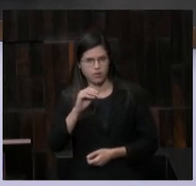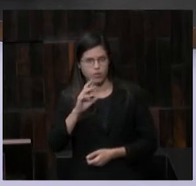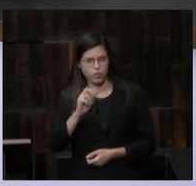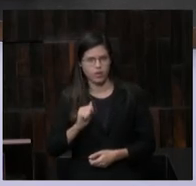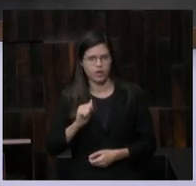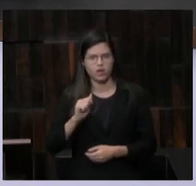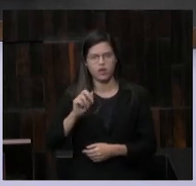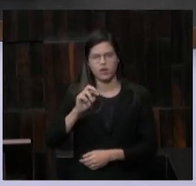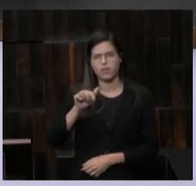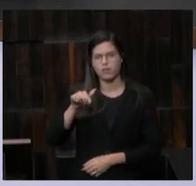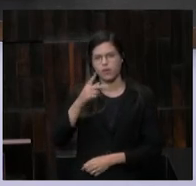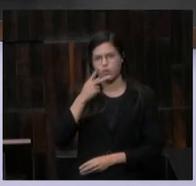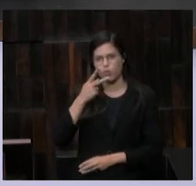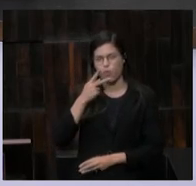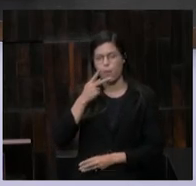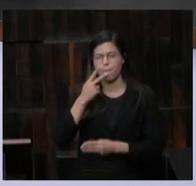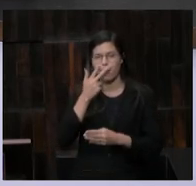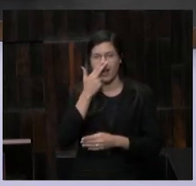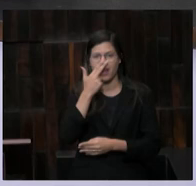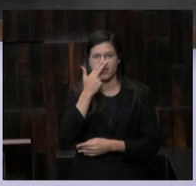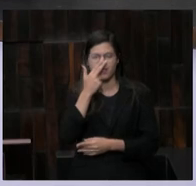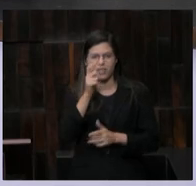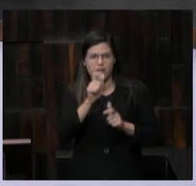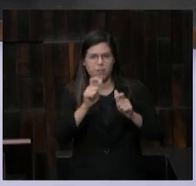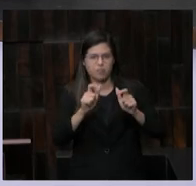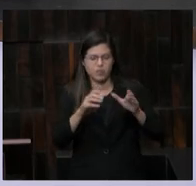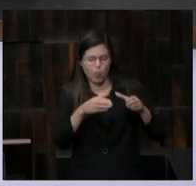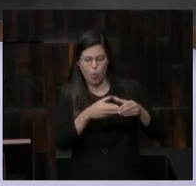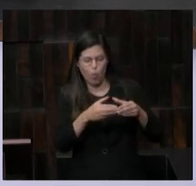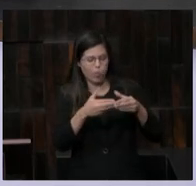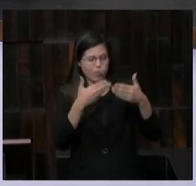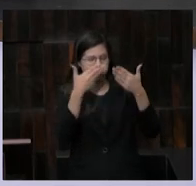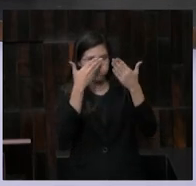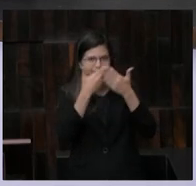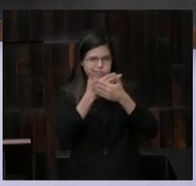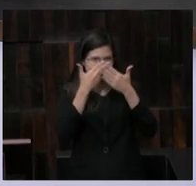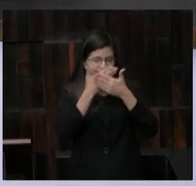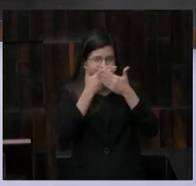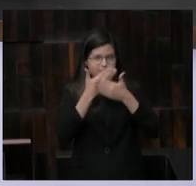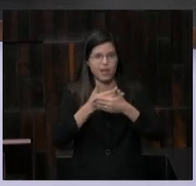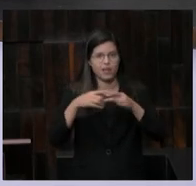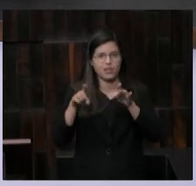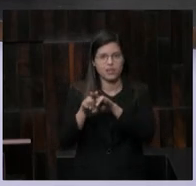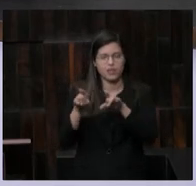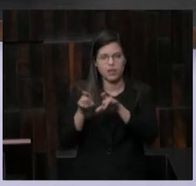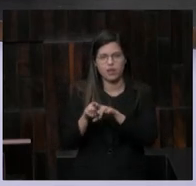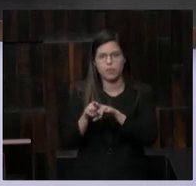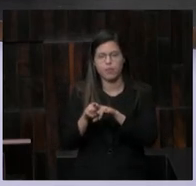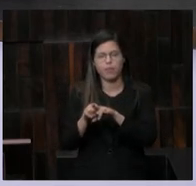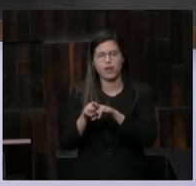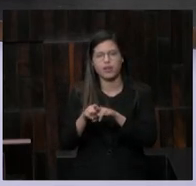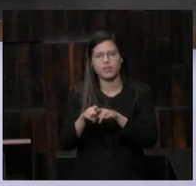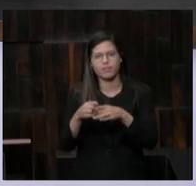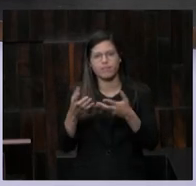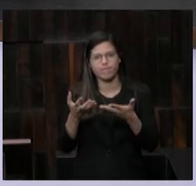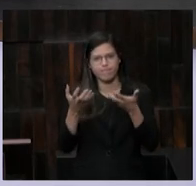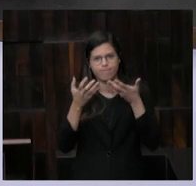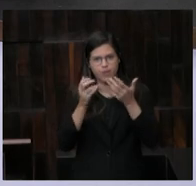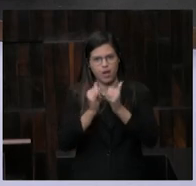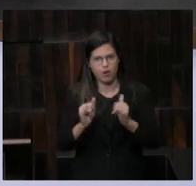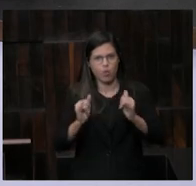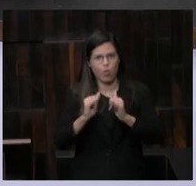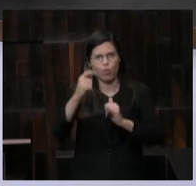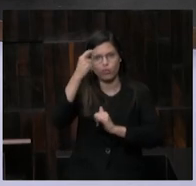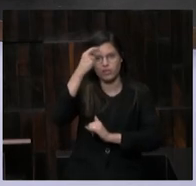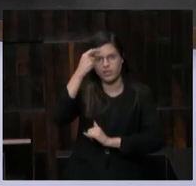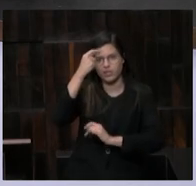pessoas invisíveis. E também no sentido de conscientizar a sociedade